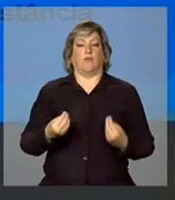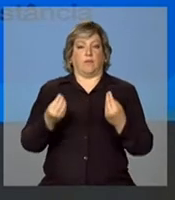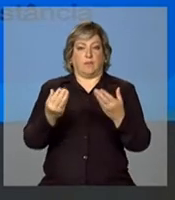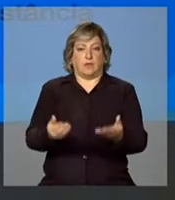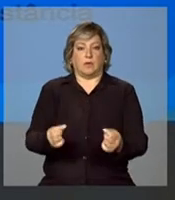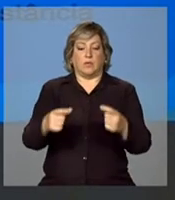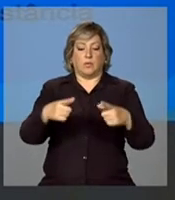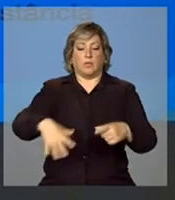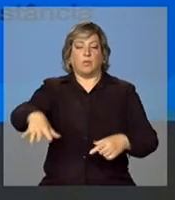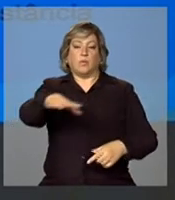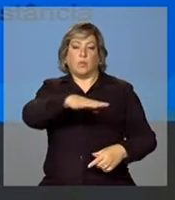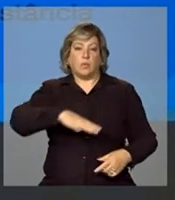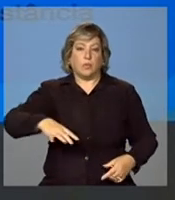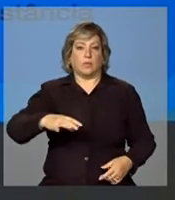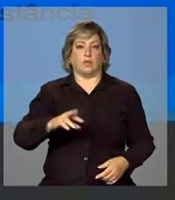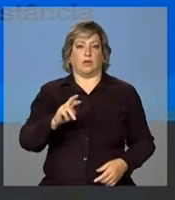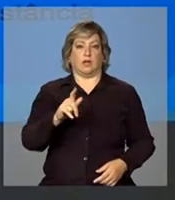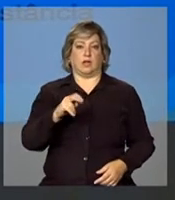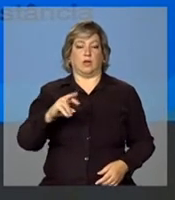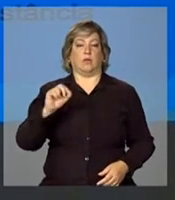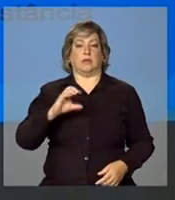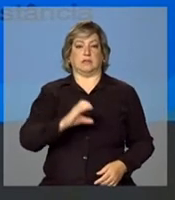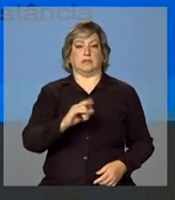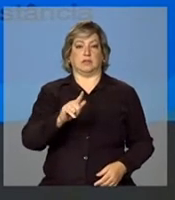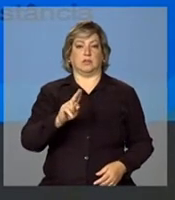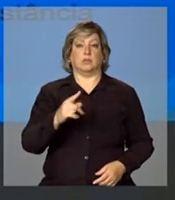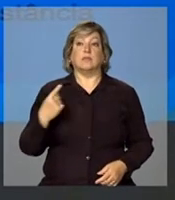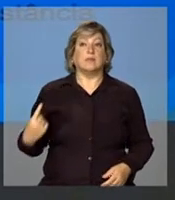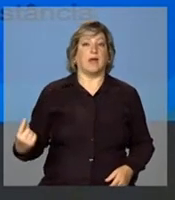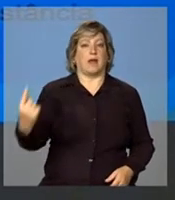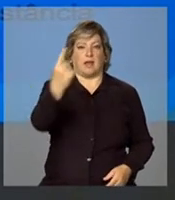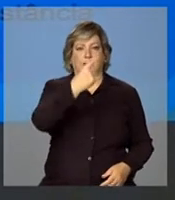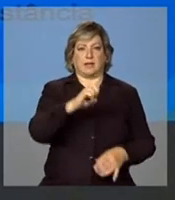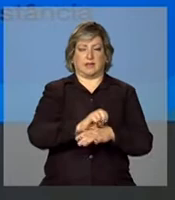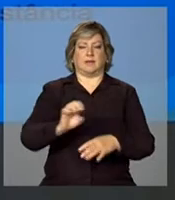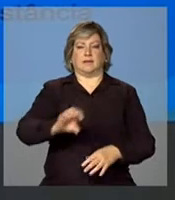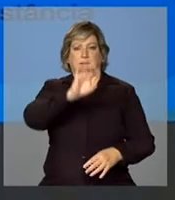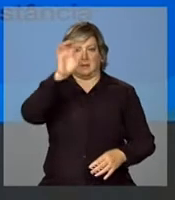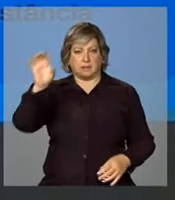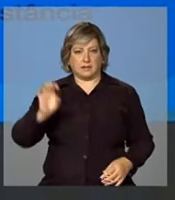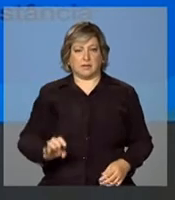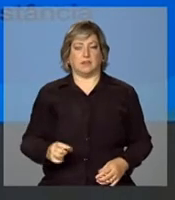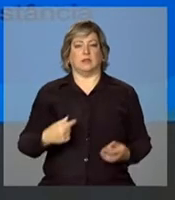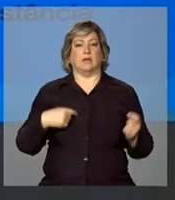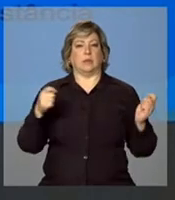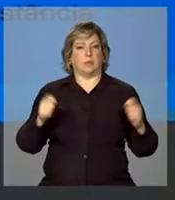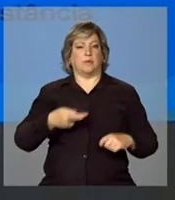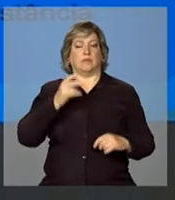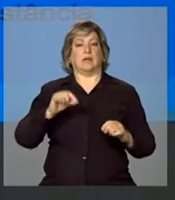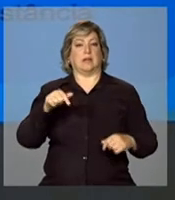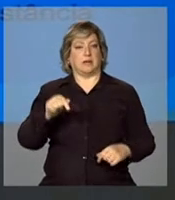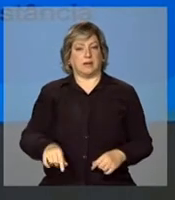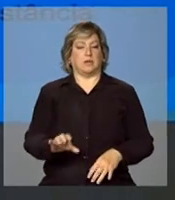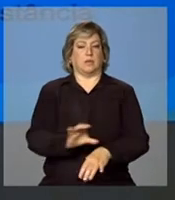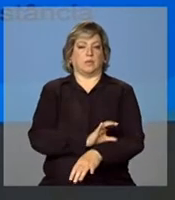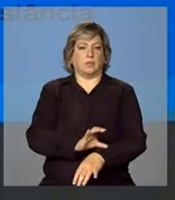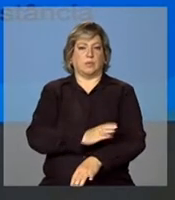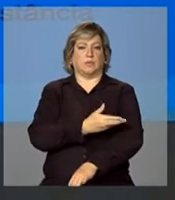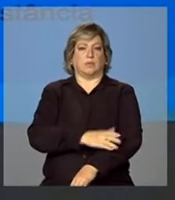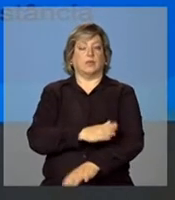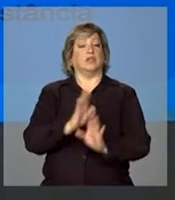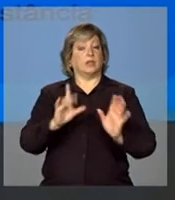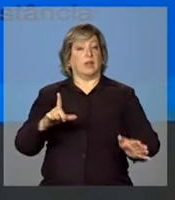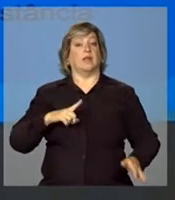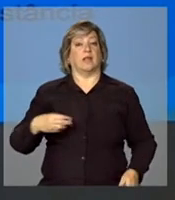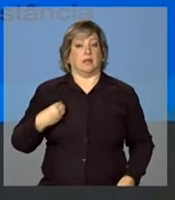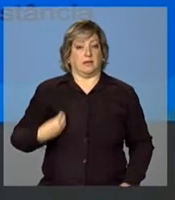unidade regional da CGU de cada estado. Tá. Posso até afirmar que algumas desses cursos, dessa capacitação, já estão